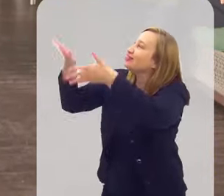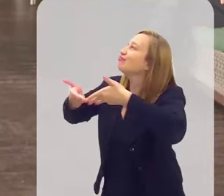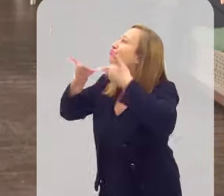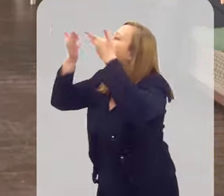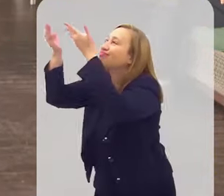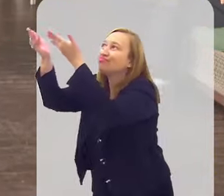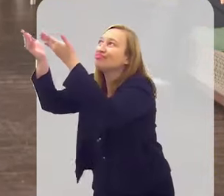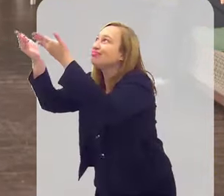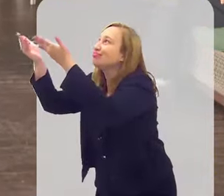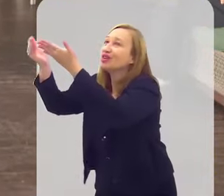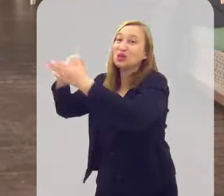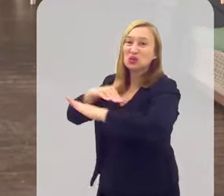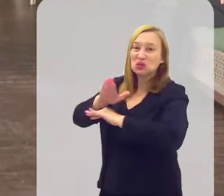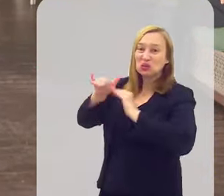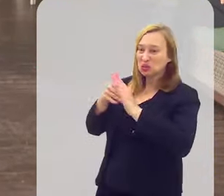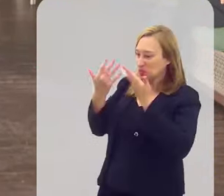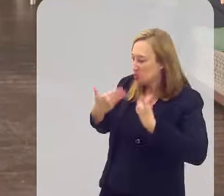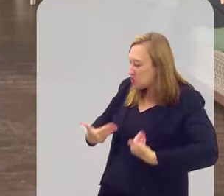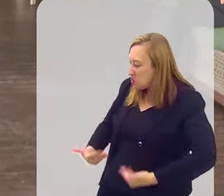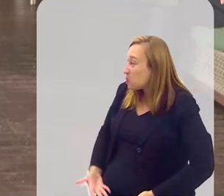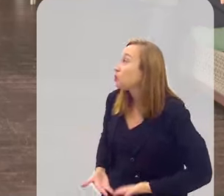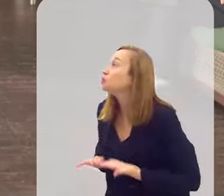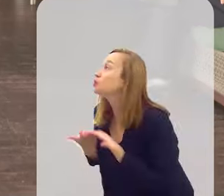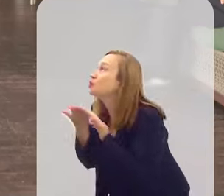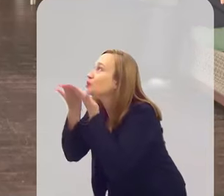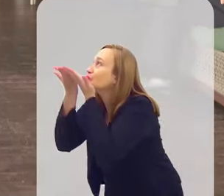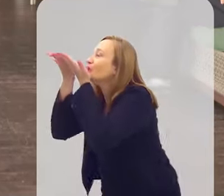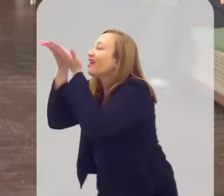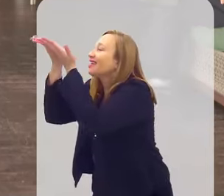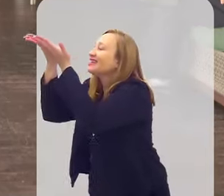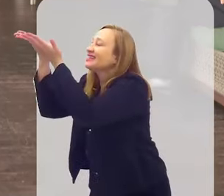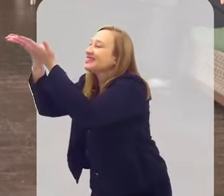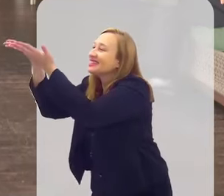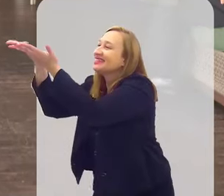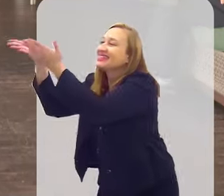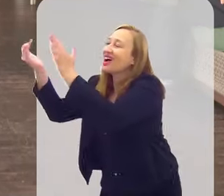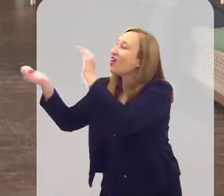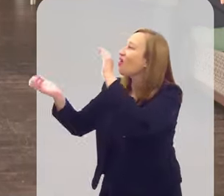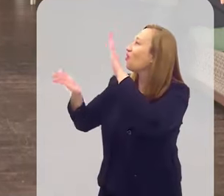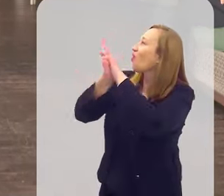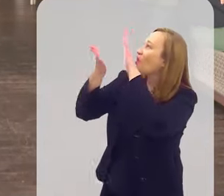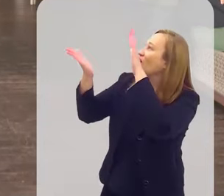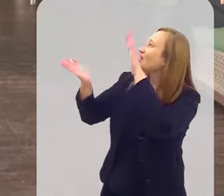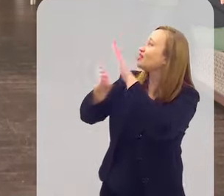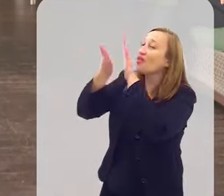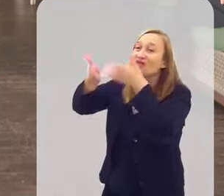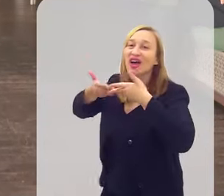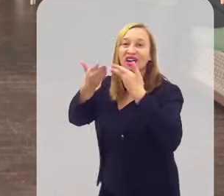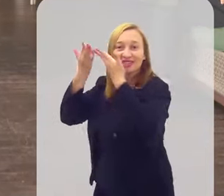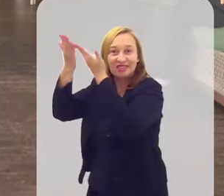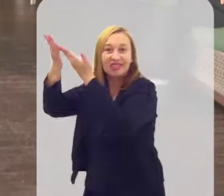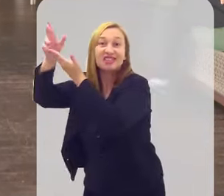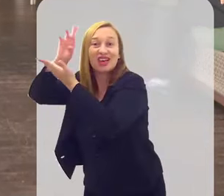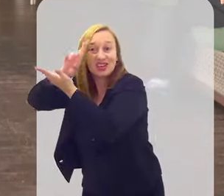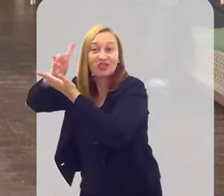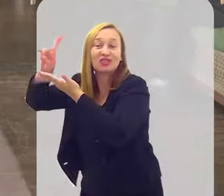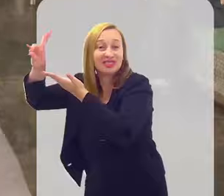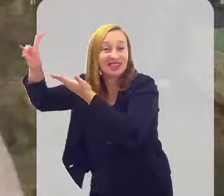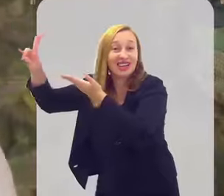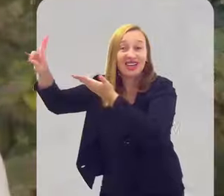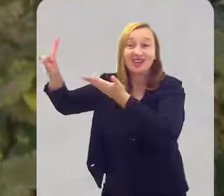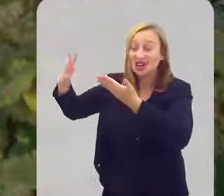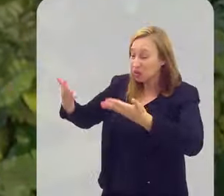Louvores e entrego tudo que há em mim Eu ergo a